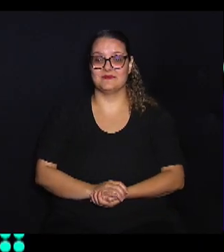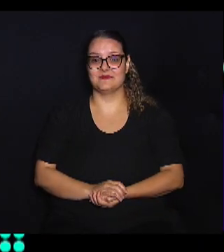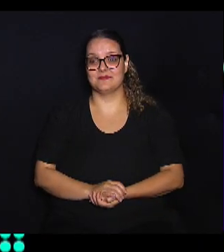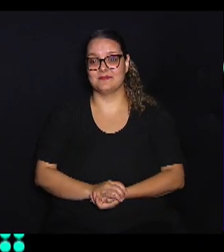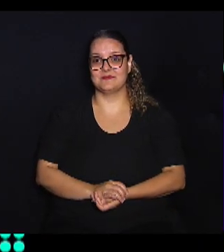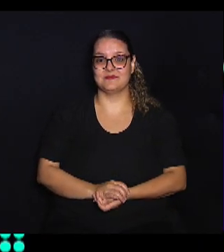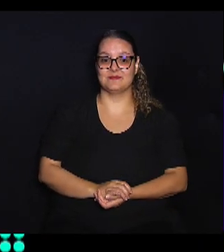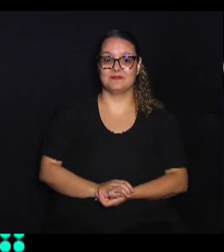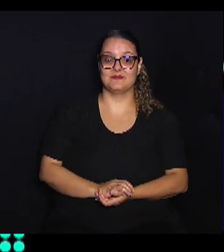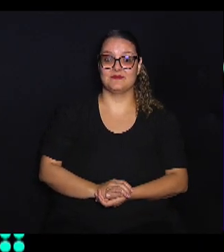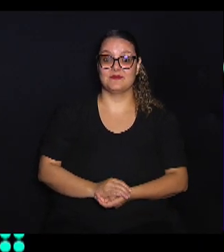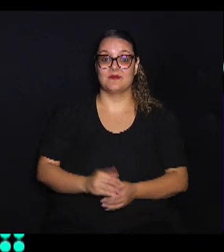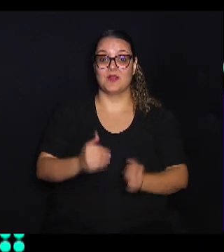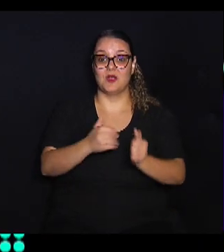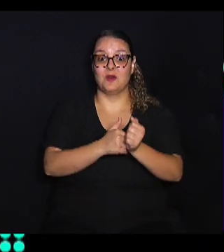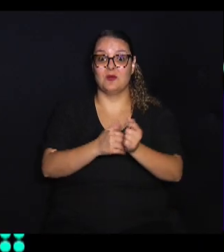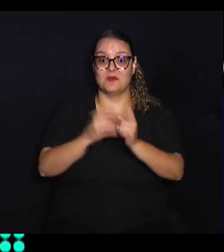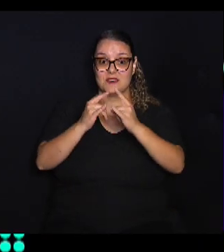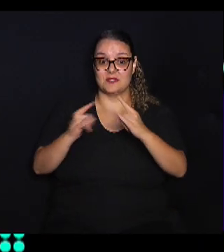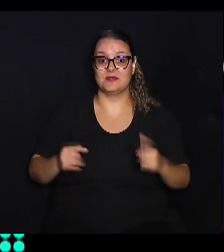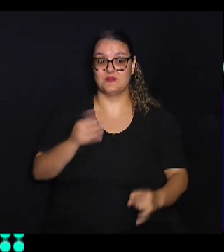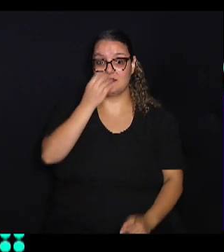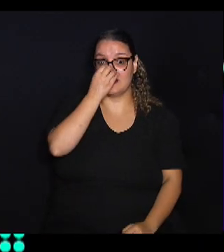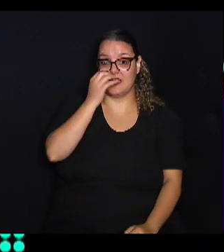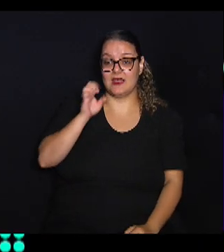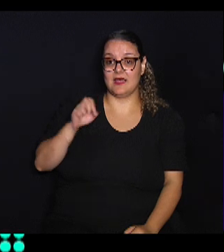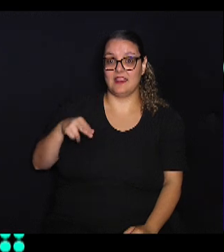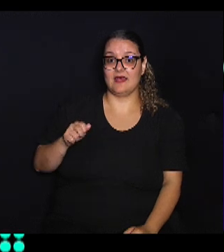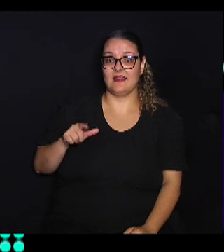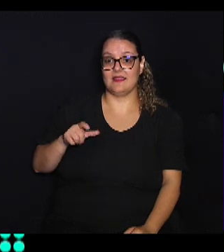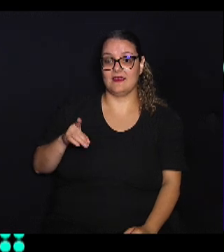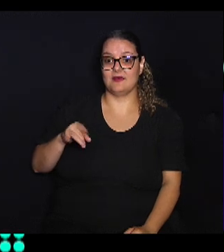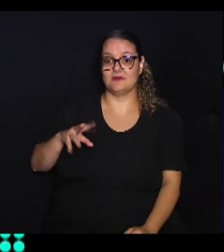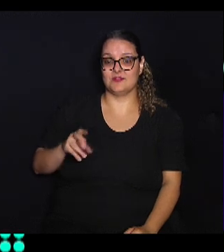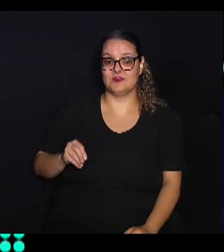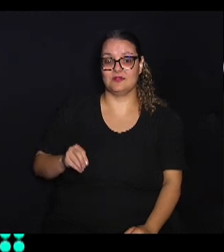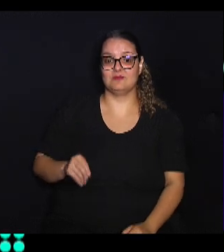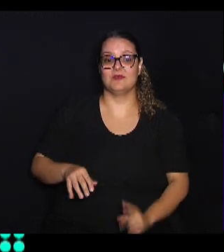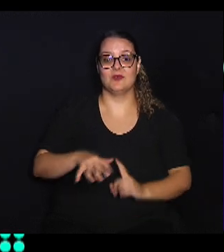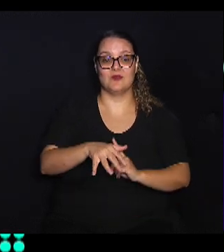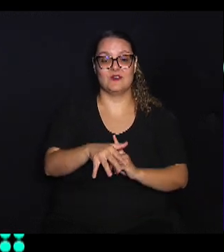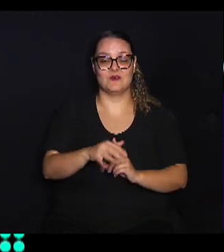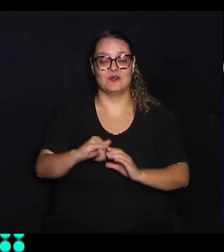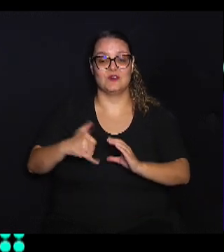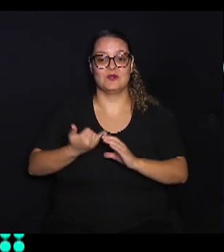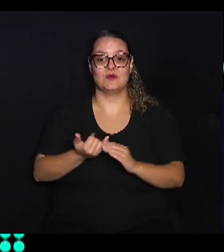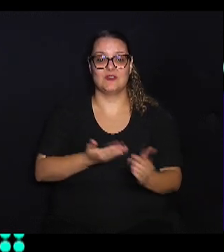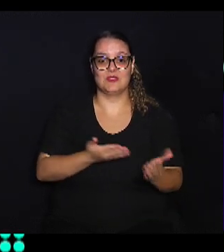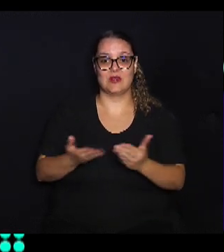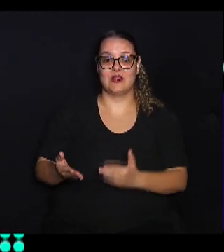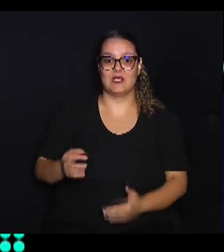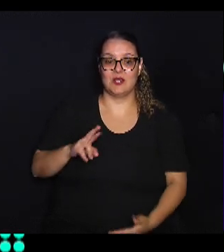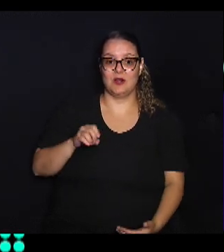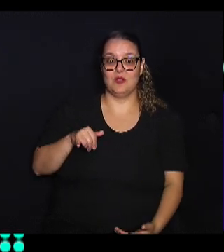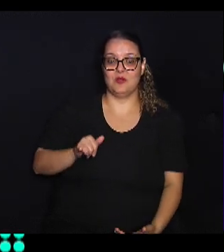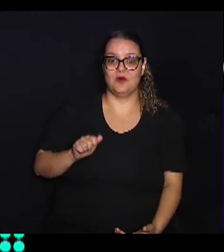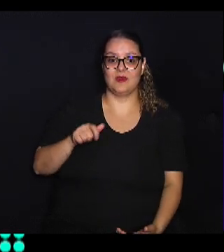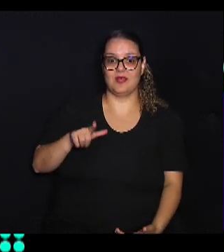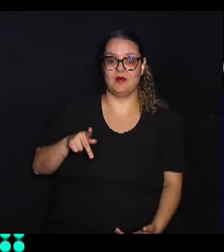O Mistério do Circo de Enaldinho, influencer e youtuber, se apresenta no Royal Palm